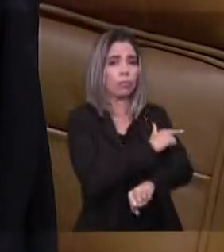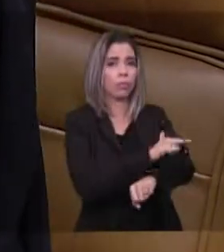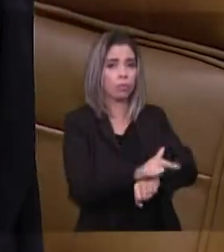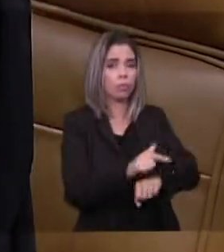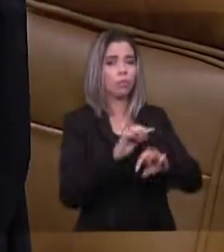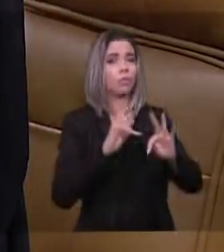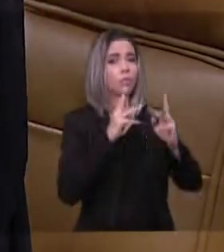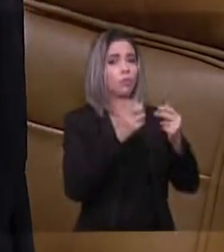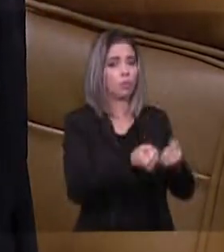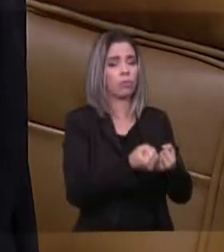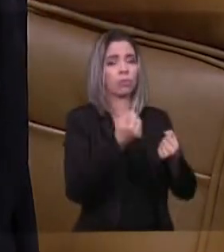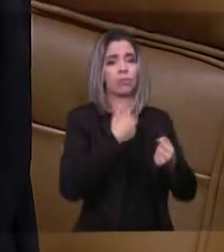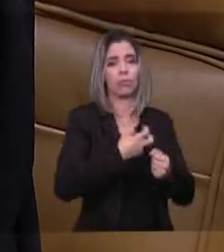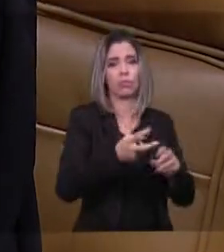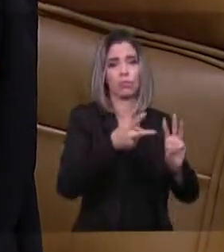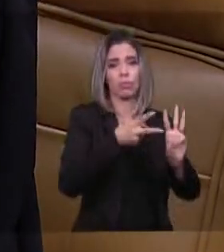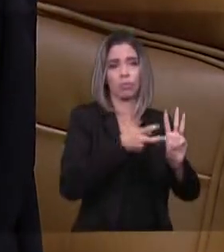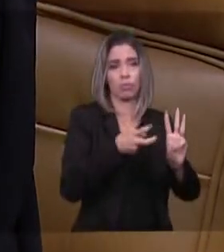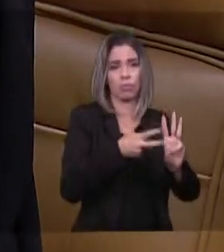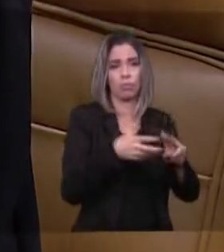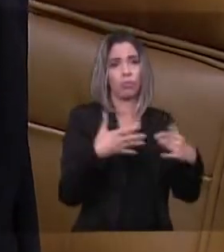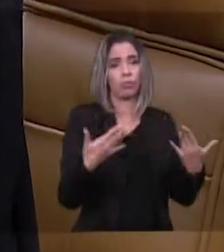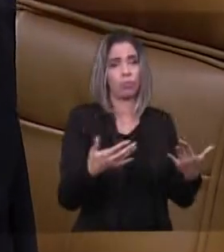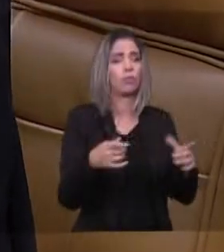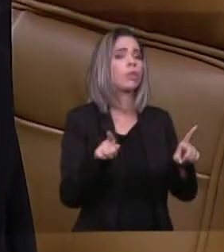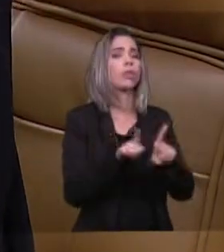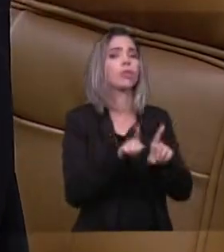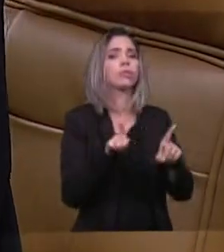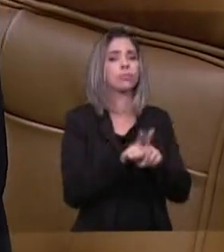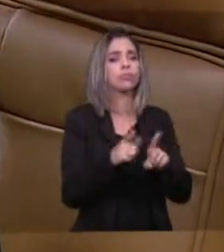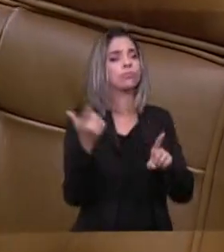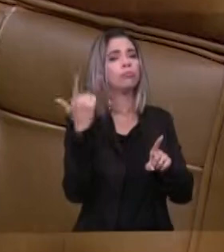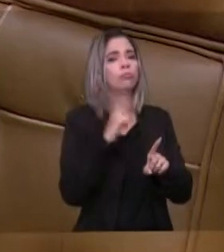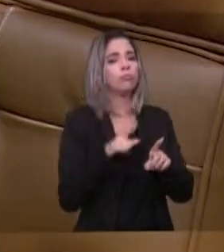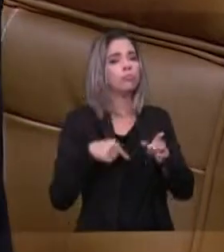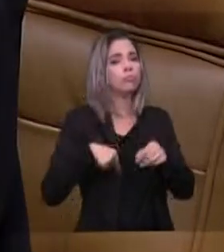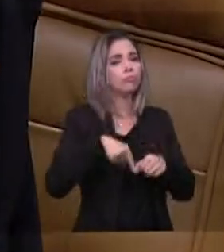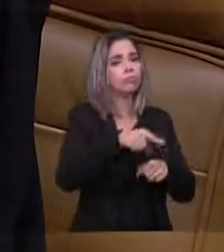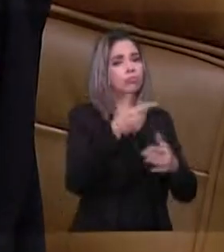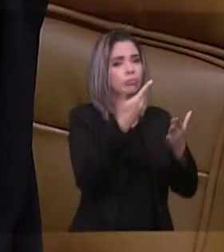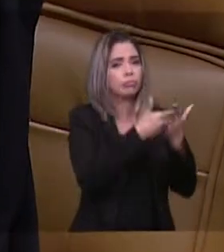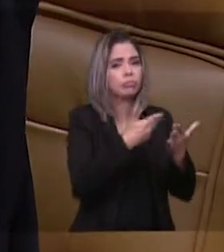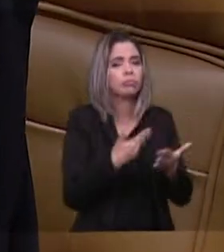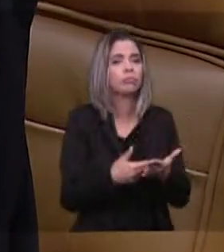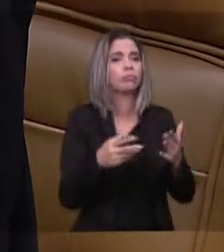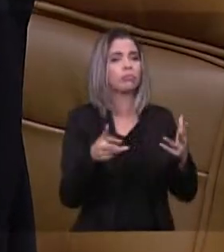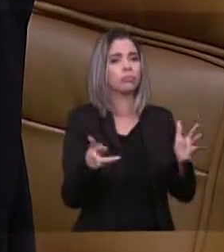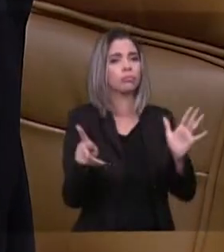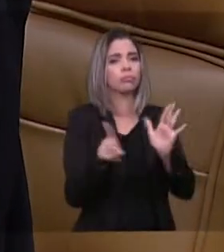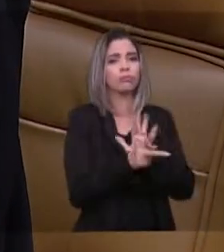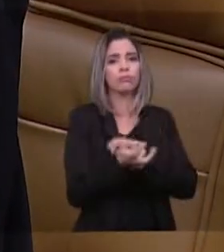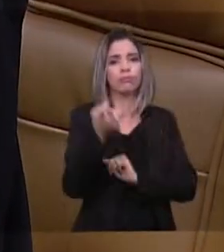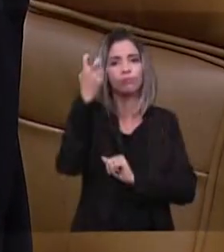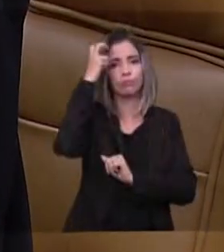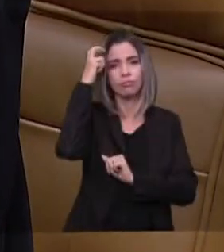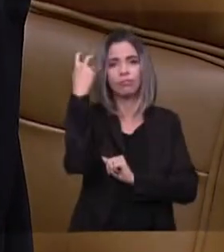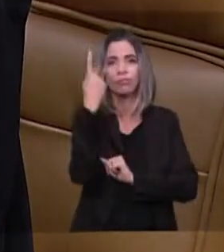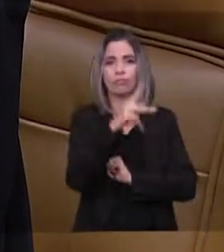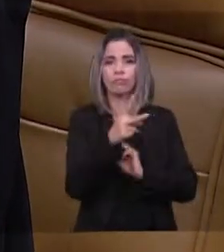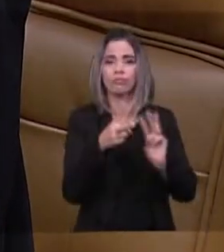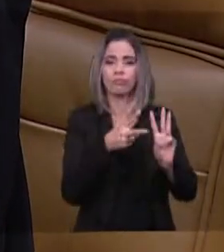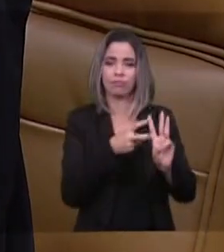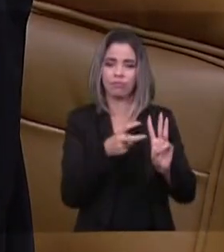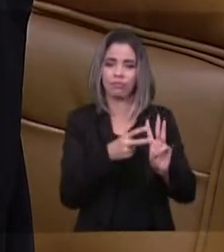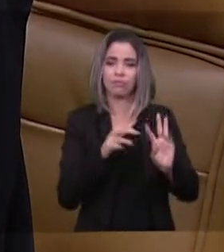dessa tribo, mas também para o estudo de etnólogos e outros efeitos de natureza cultural